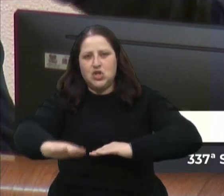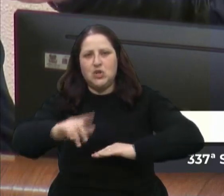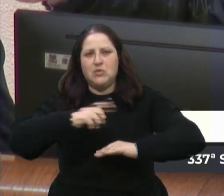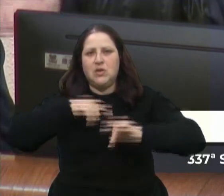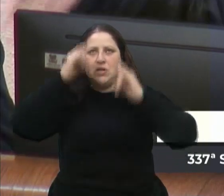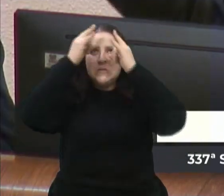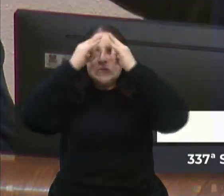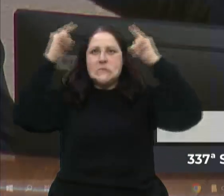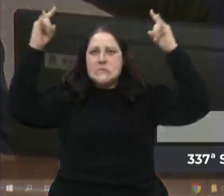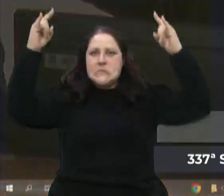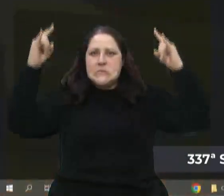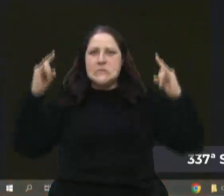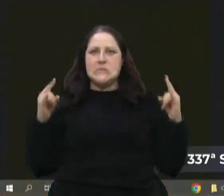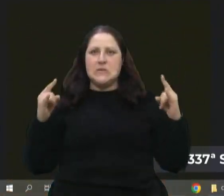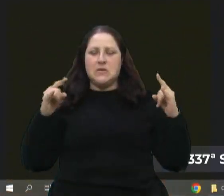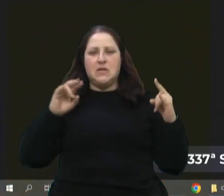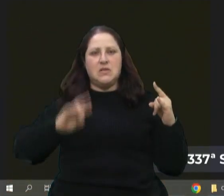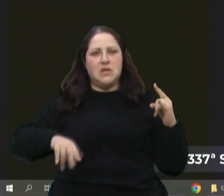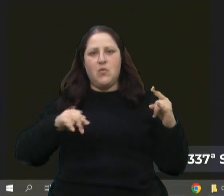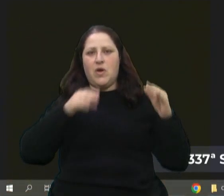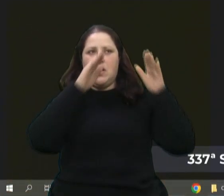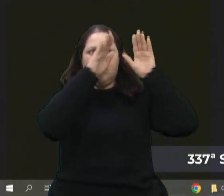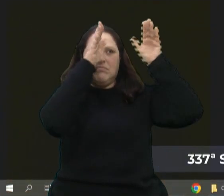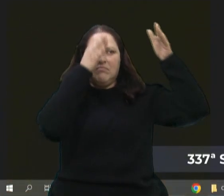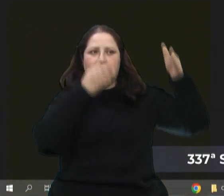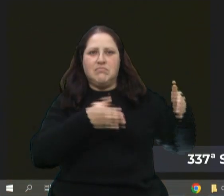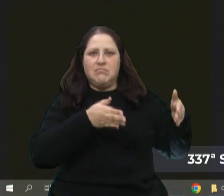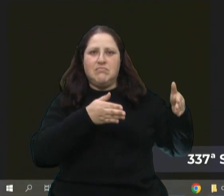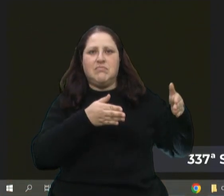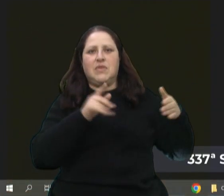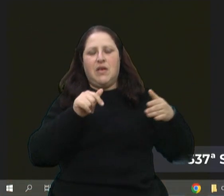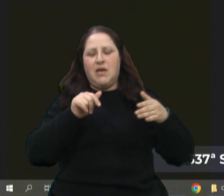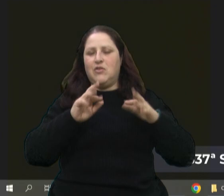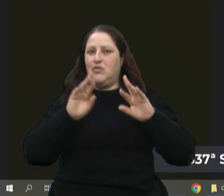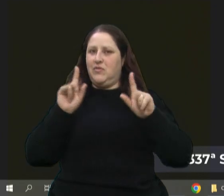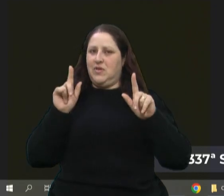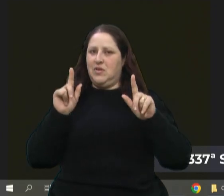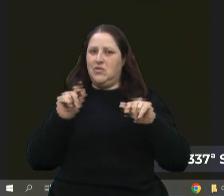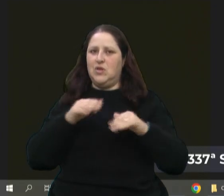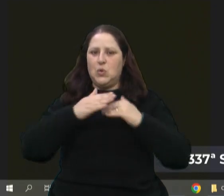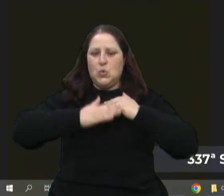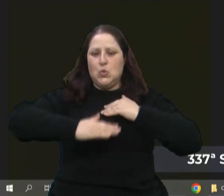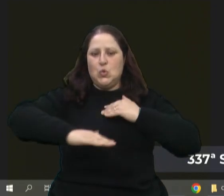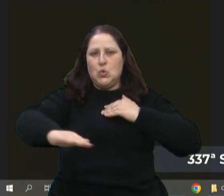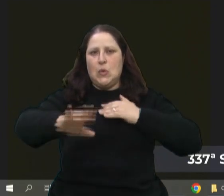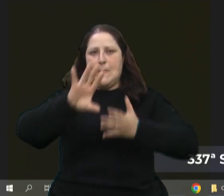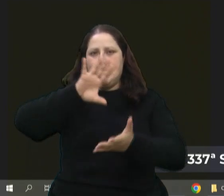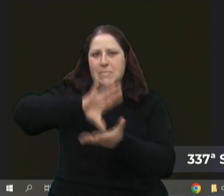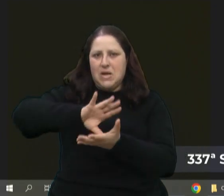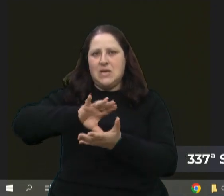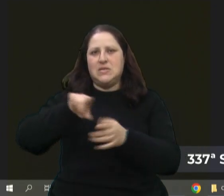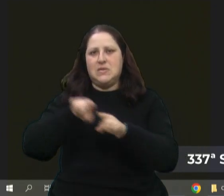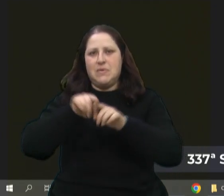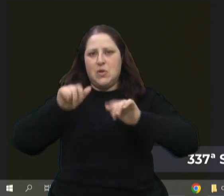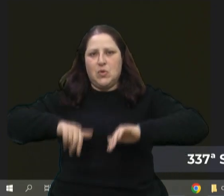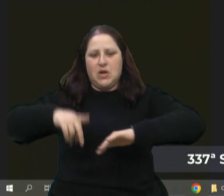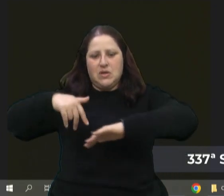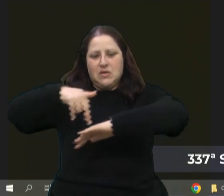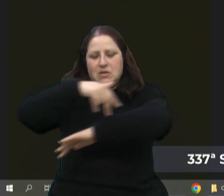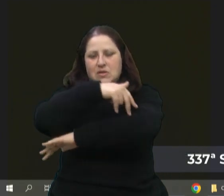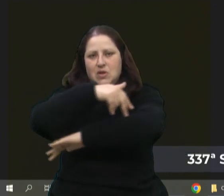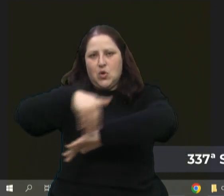são bancas, são tendas que estão ali. Todo o chão da praça e a calçada, enfim, indo pela